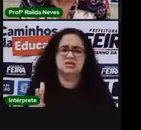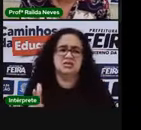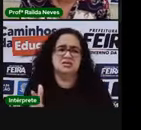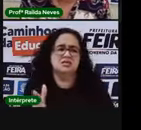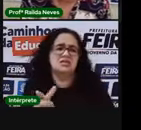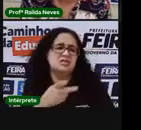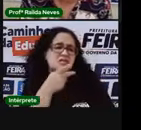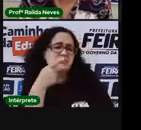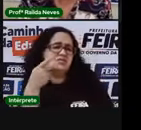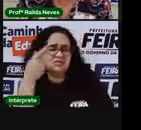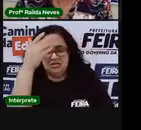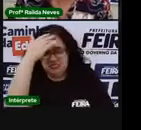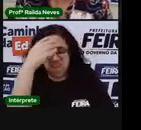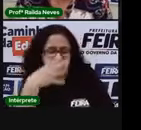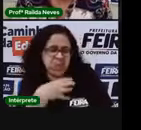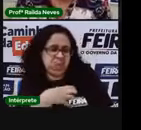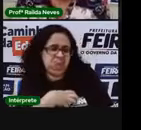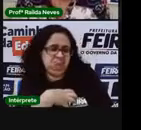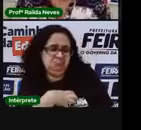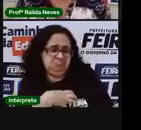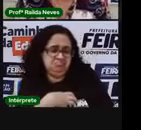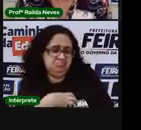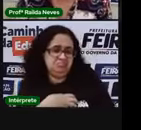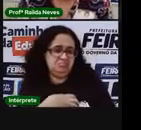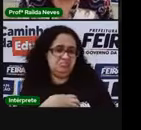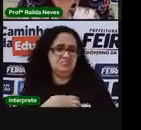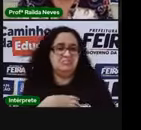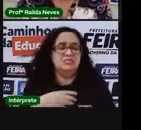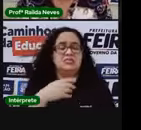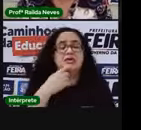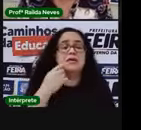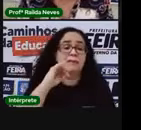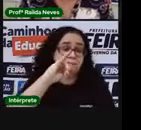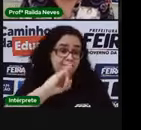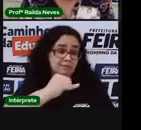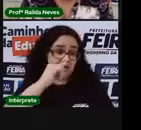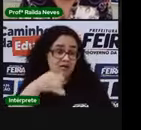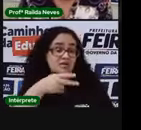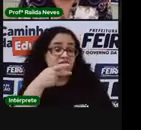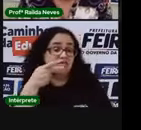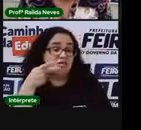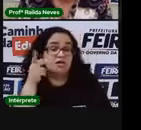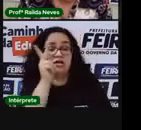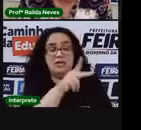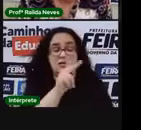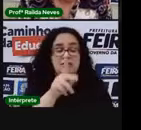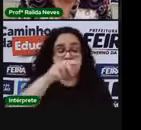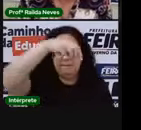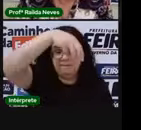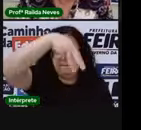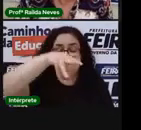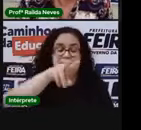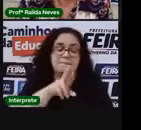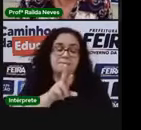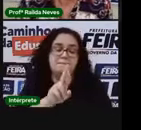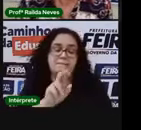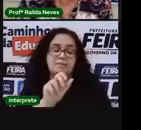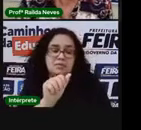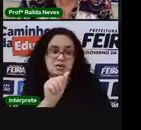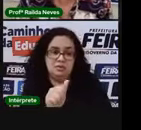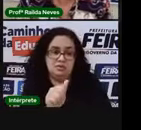de magoar e tal. E assim, é interessante que a gente aproveite a fala da Promar para dizer